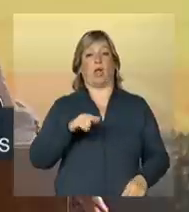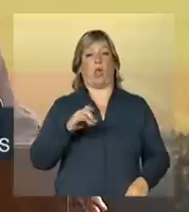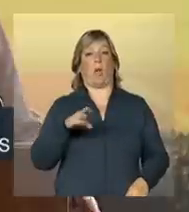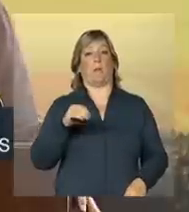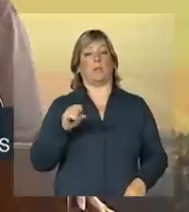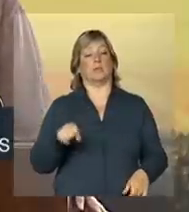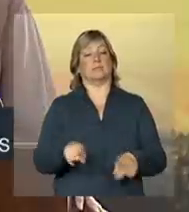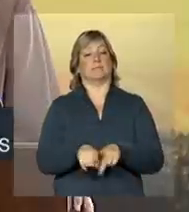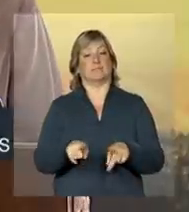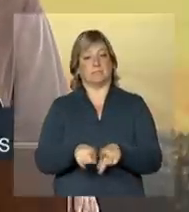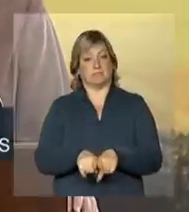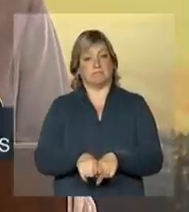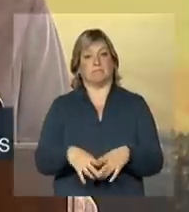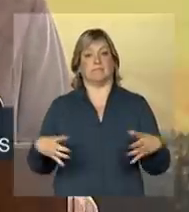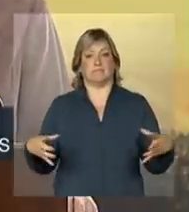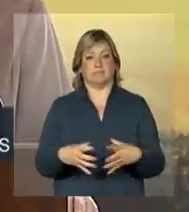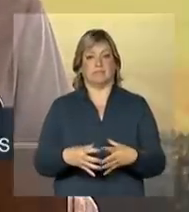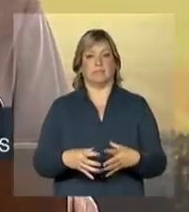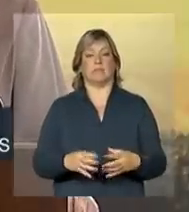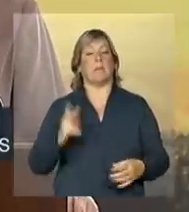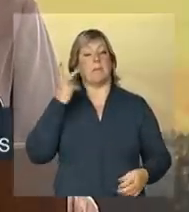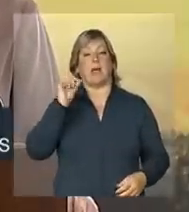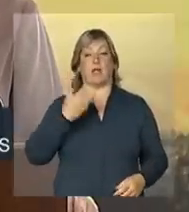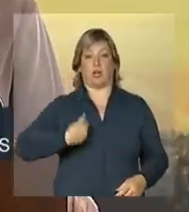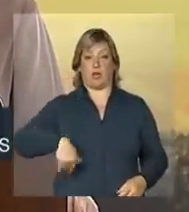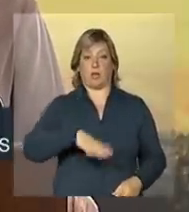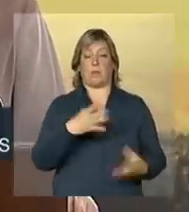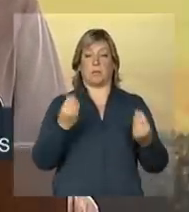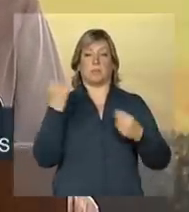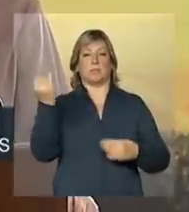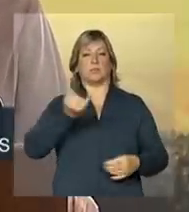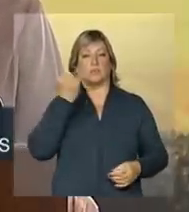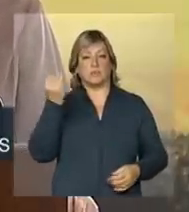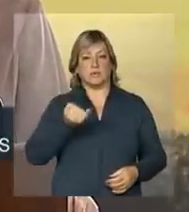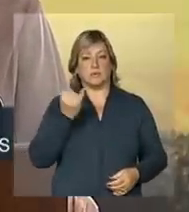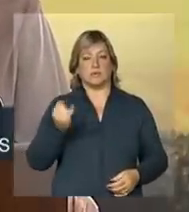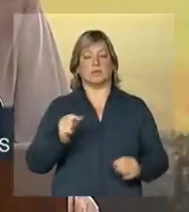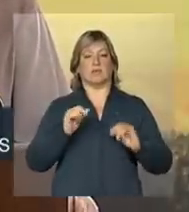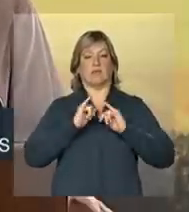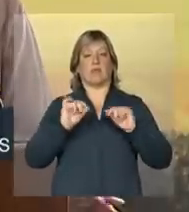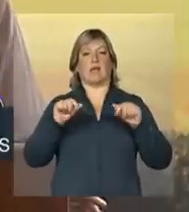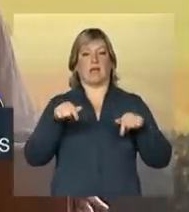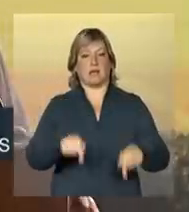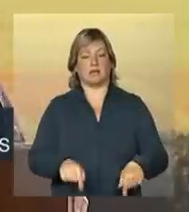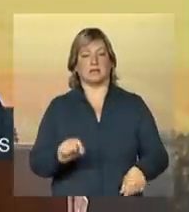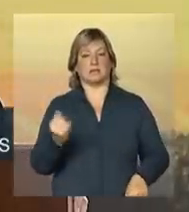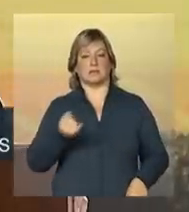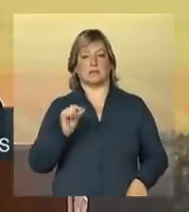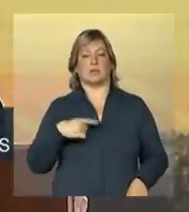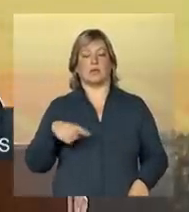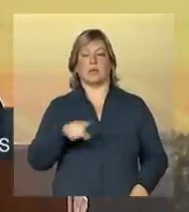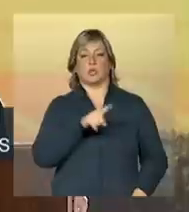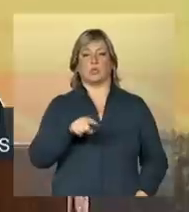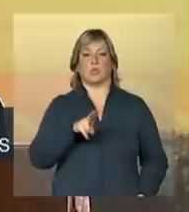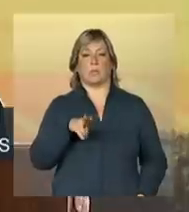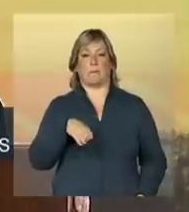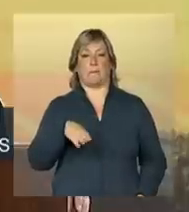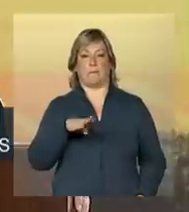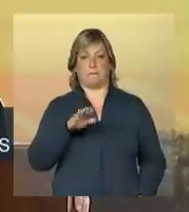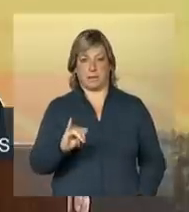e para nós é muito importante afirmar essa condição de zumbidos Palmares